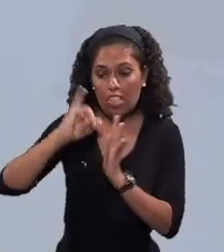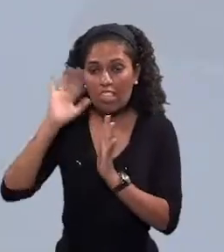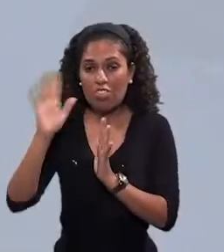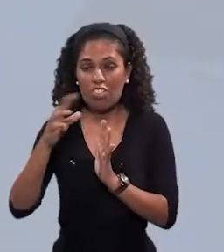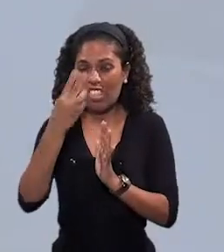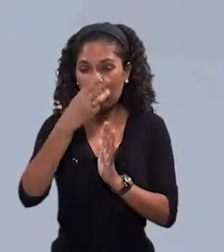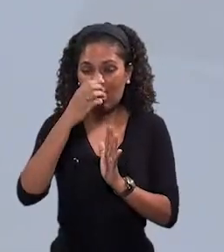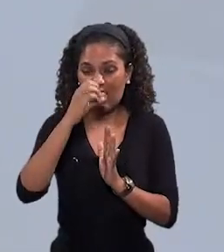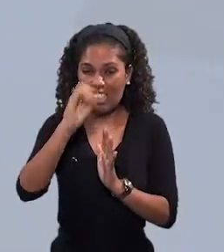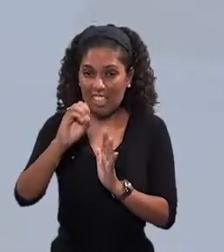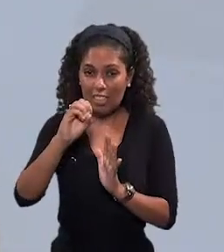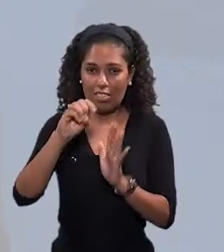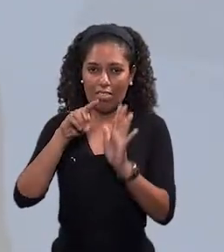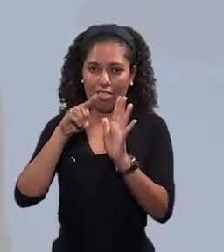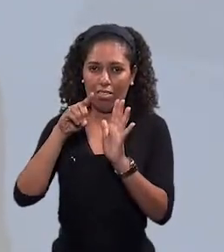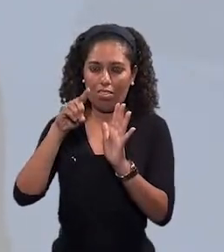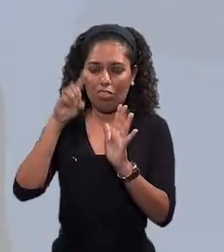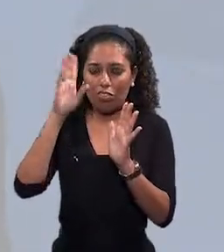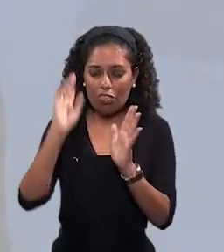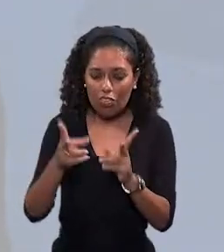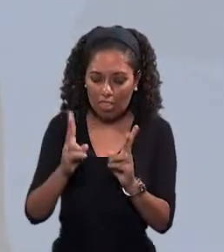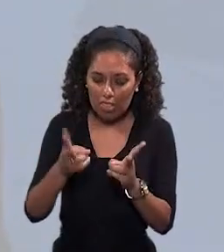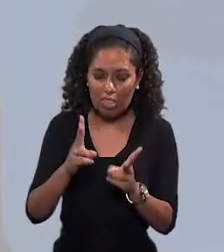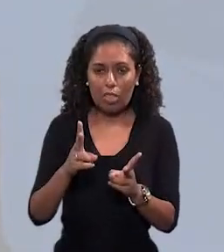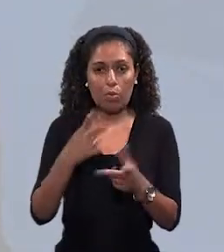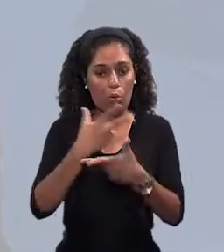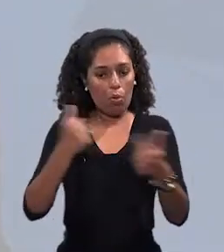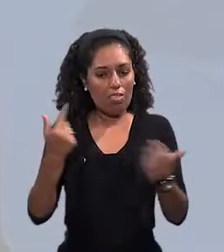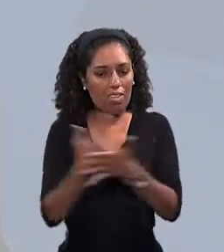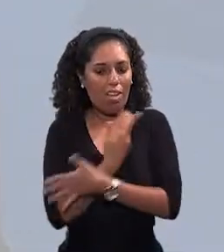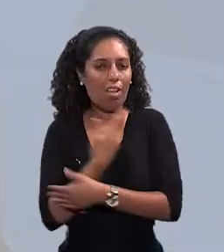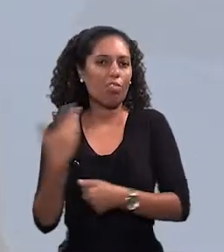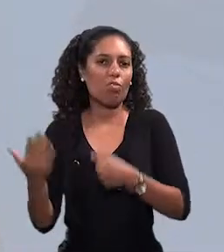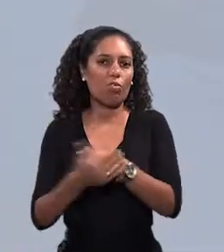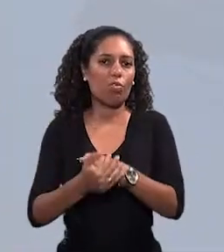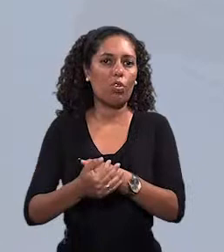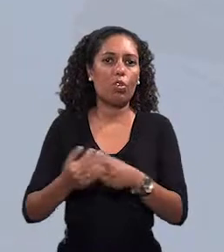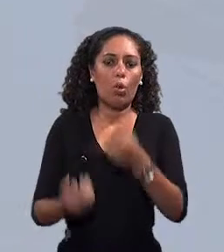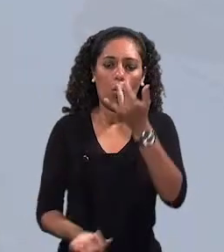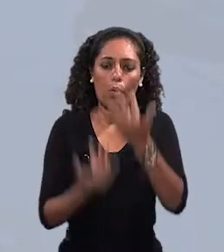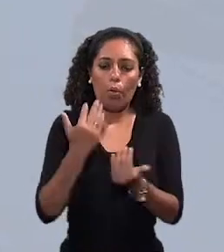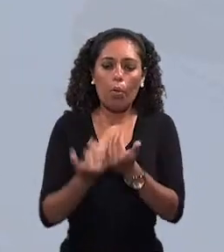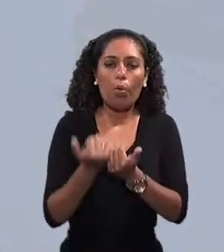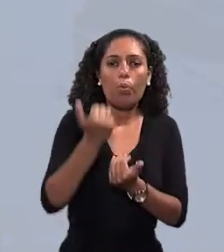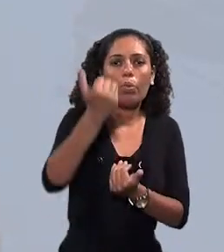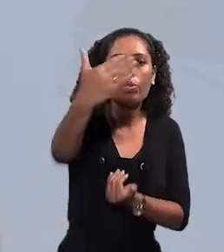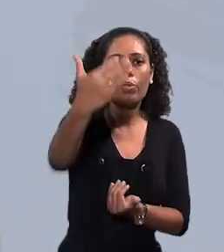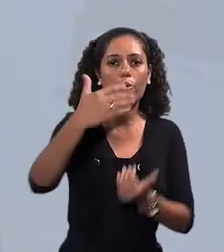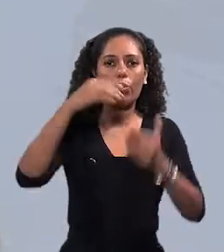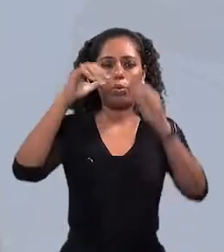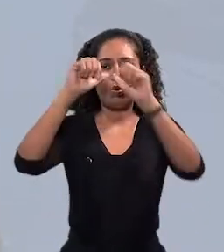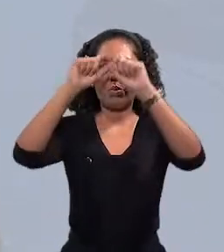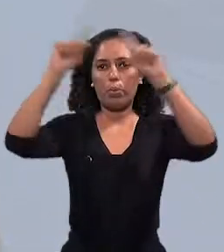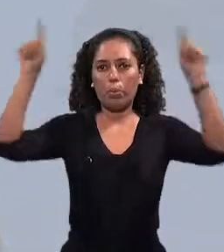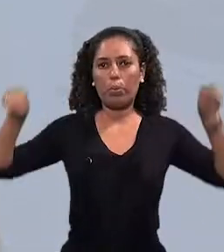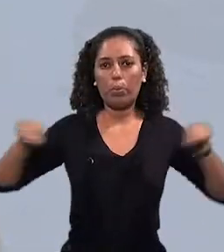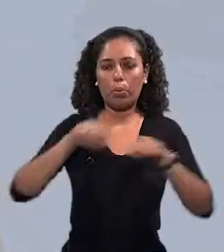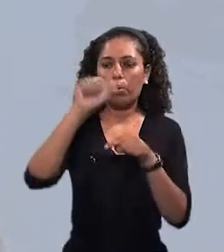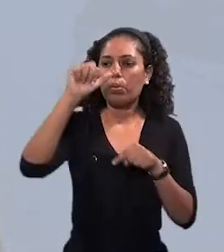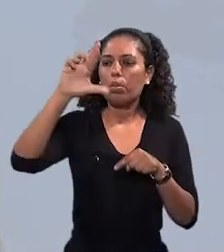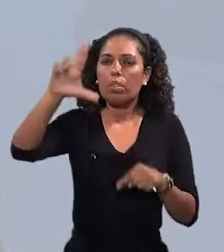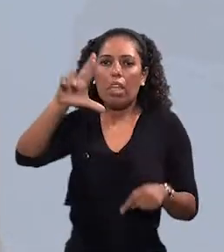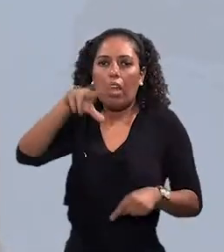vezes o Flamengo por irregularidades no Ninho do Urubu. E o incêndio começou com um curto-circuito em um dos ar-condicionados. Já foi,